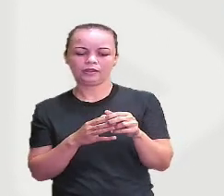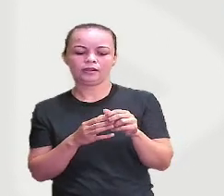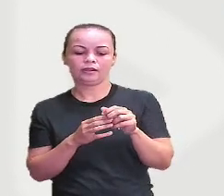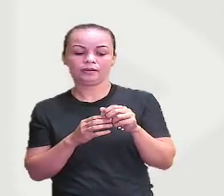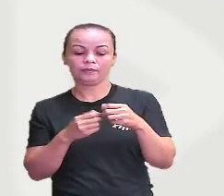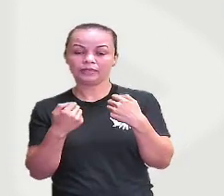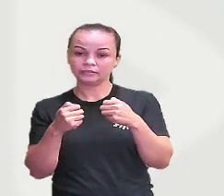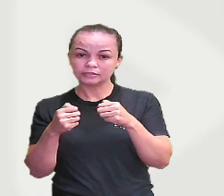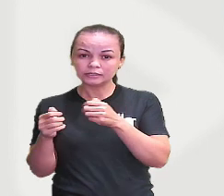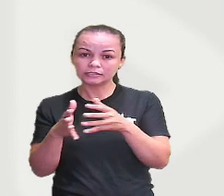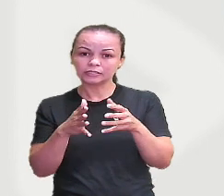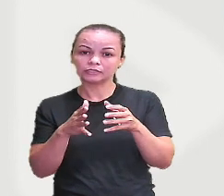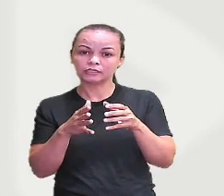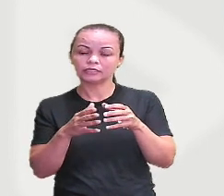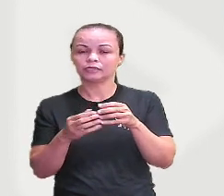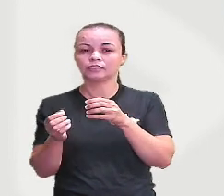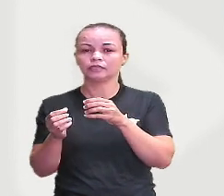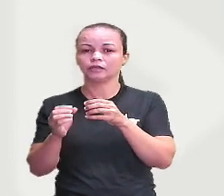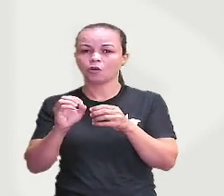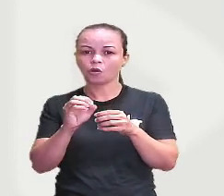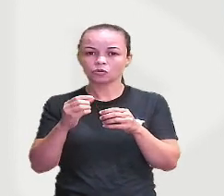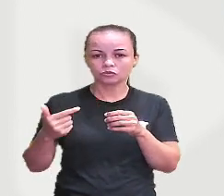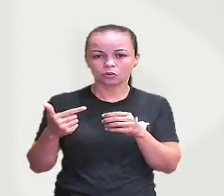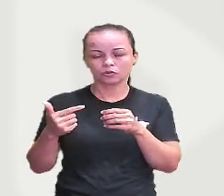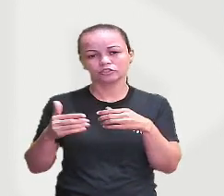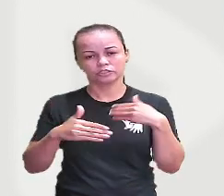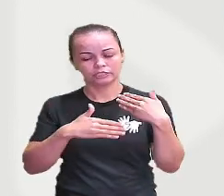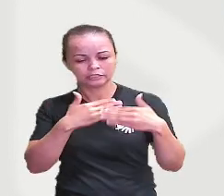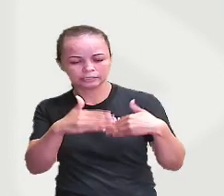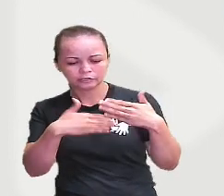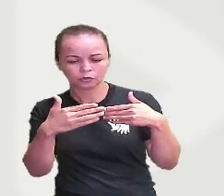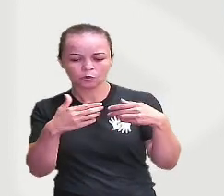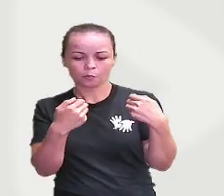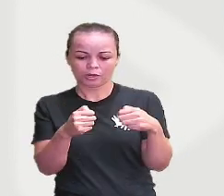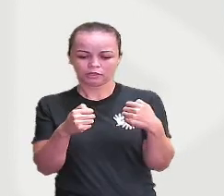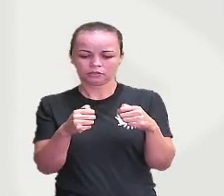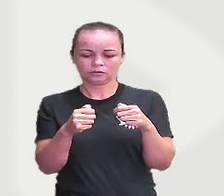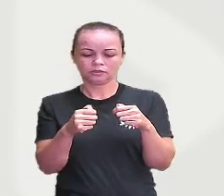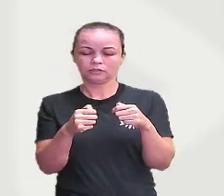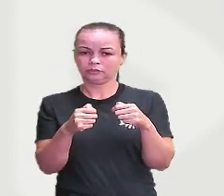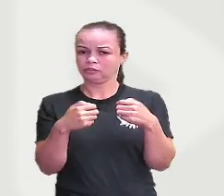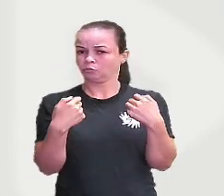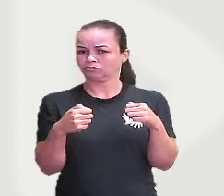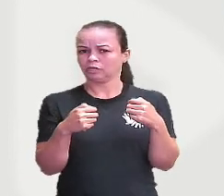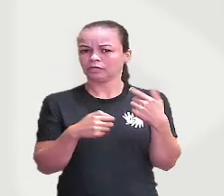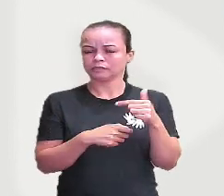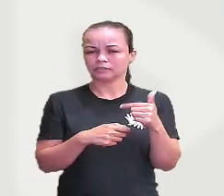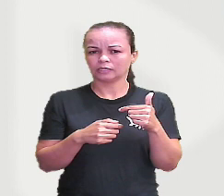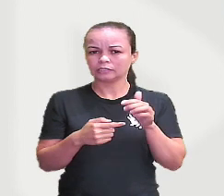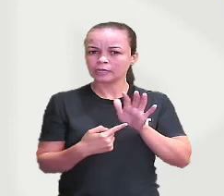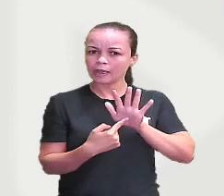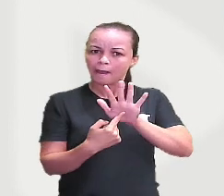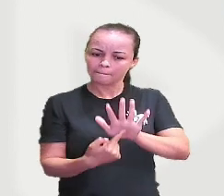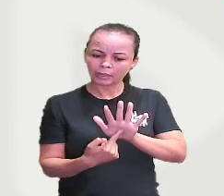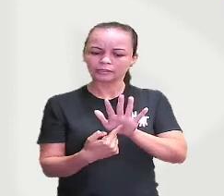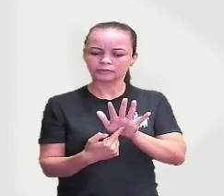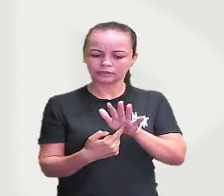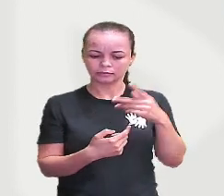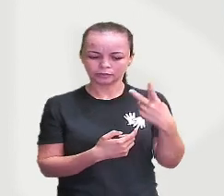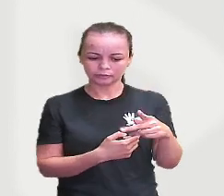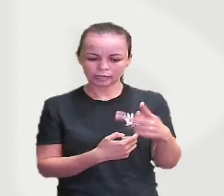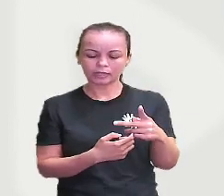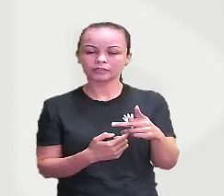uma cadeia que a gente chama de transportadora de elétrons, ou seja, não vai ter a necessidade de ter a presença dessa